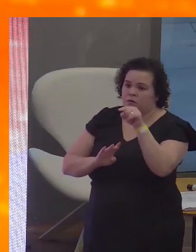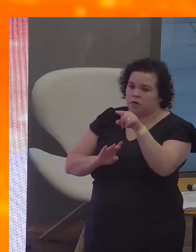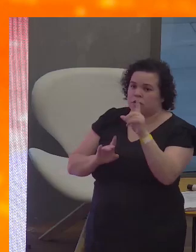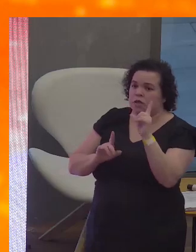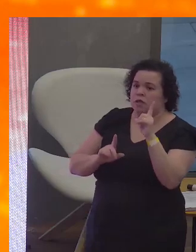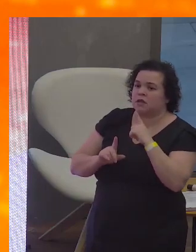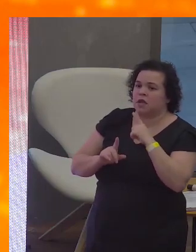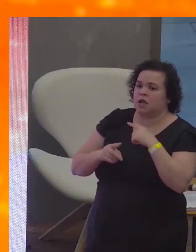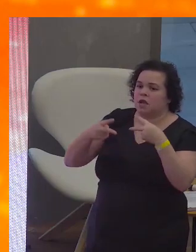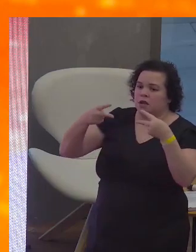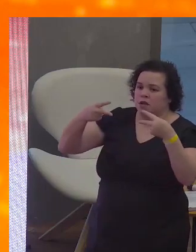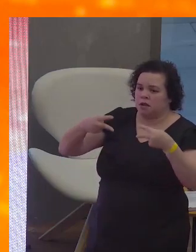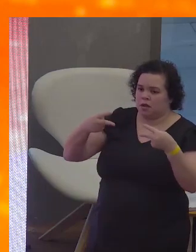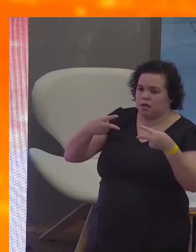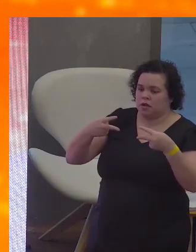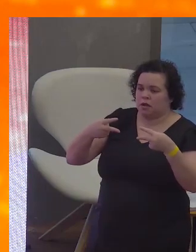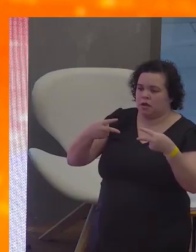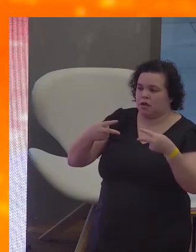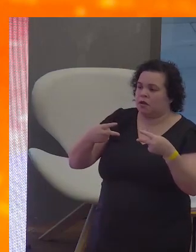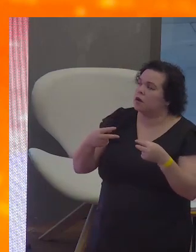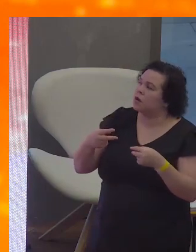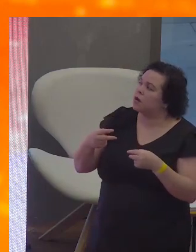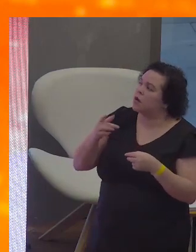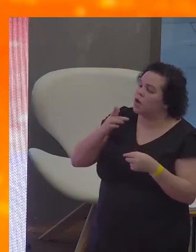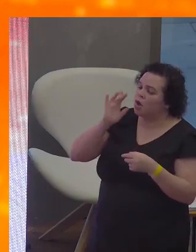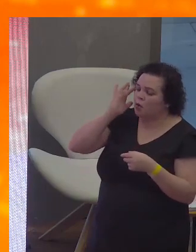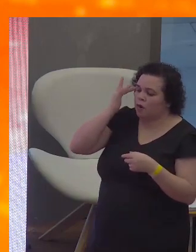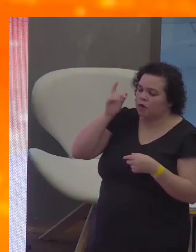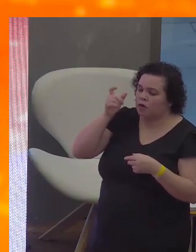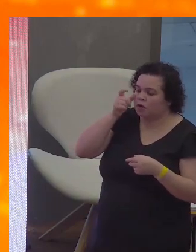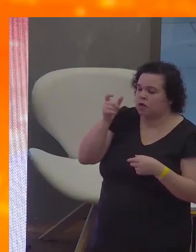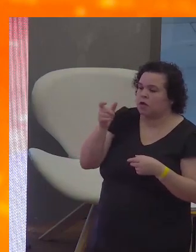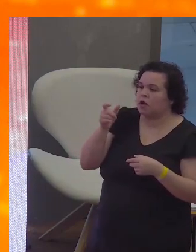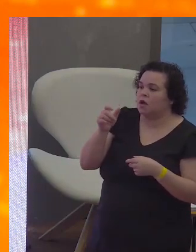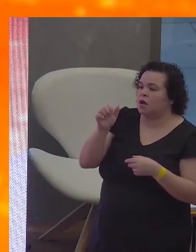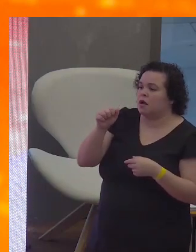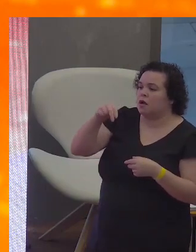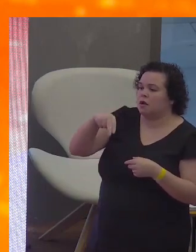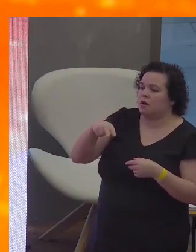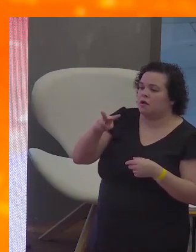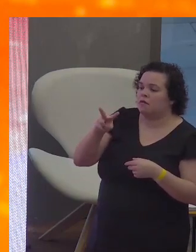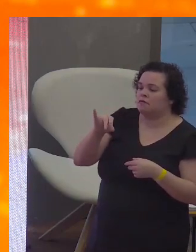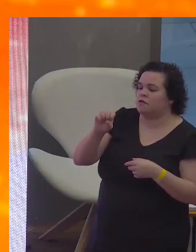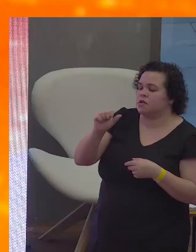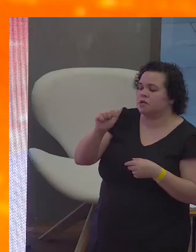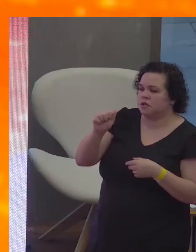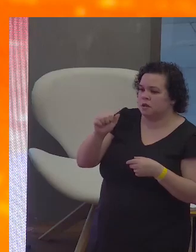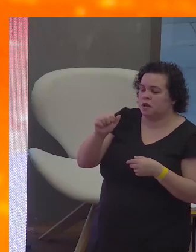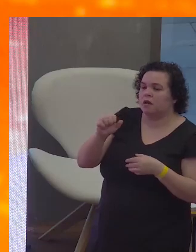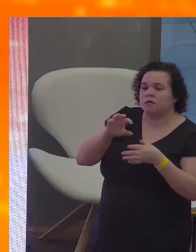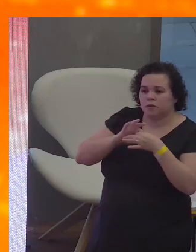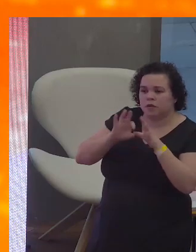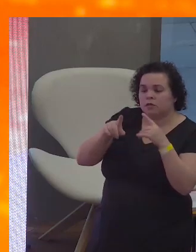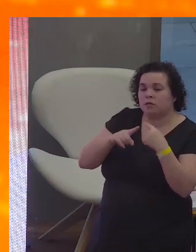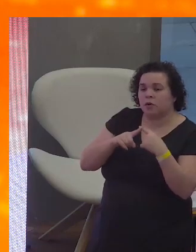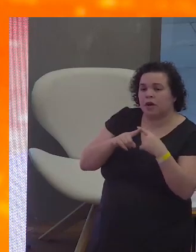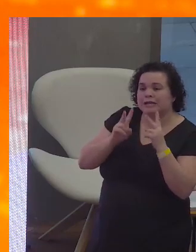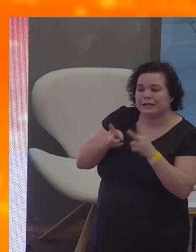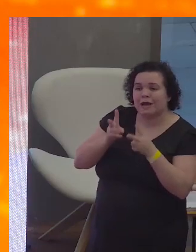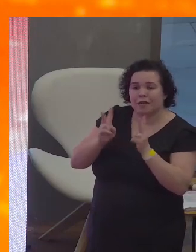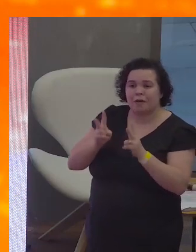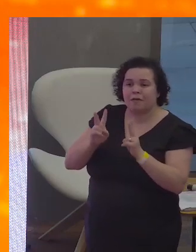link, achei bastante interessante da forma como a Anvisa disponibilizou, porque está sempre vivo, não precisa ficar sendo